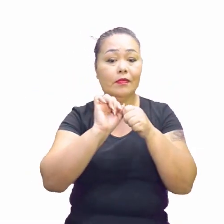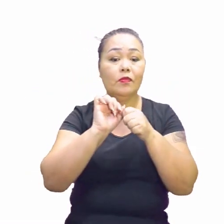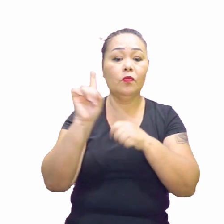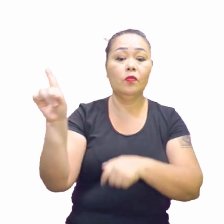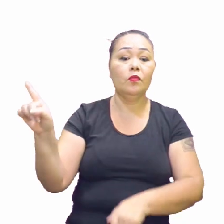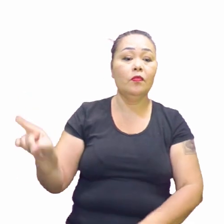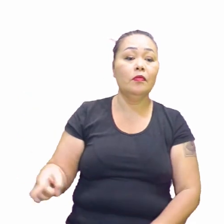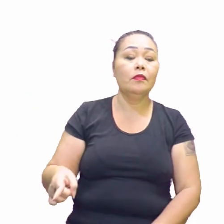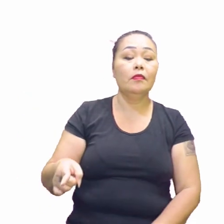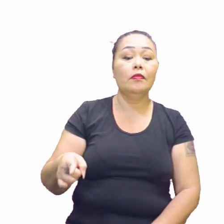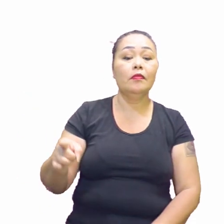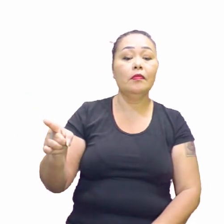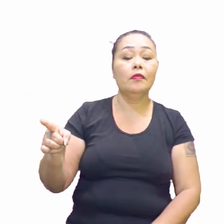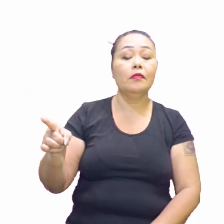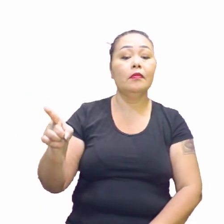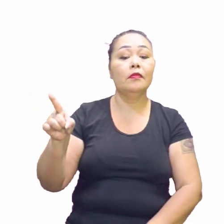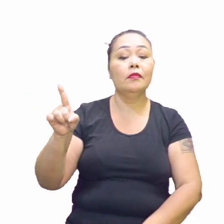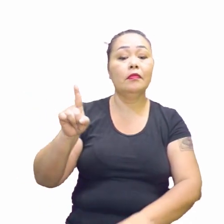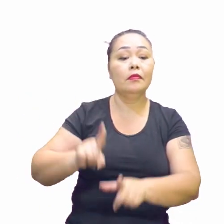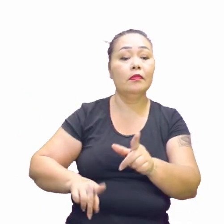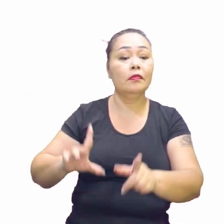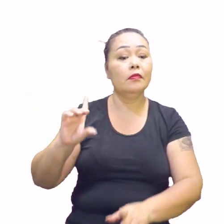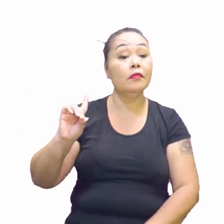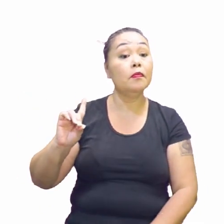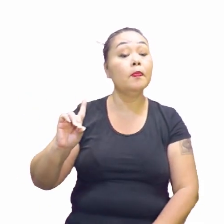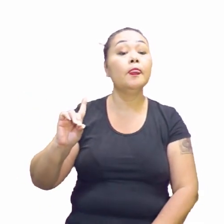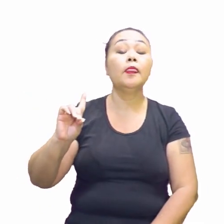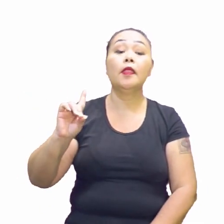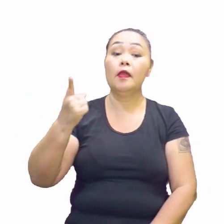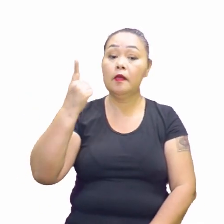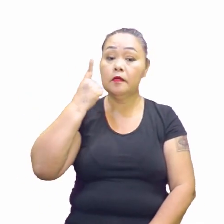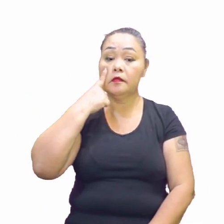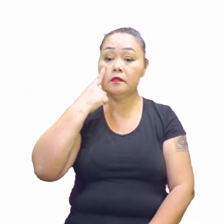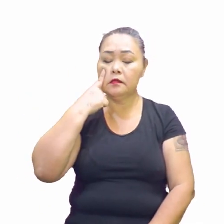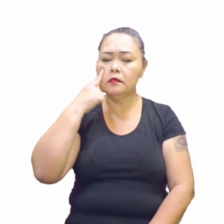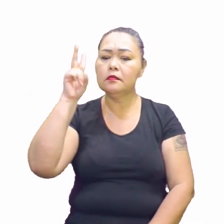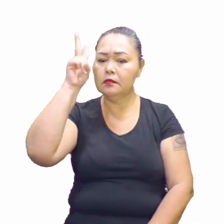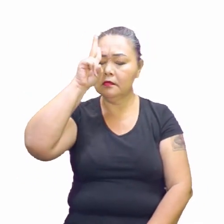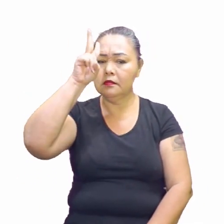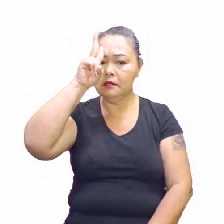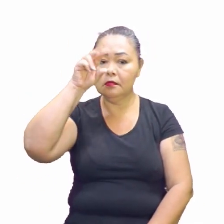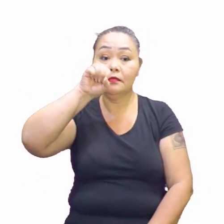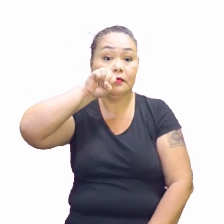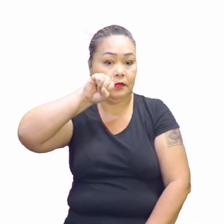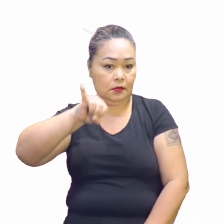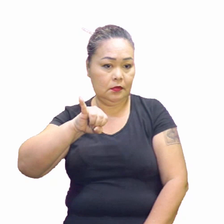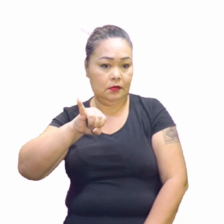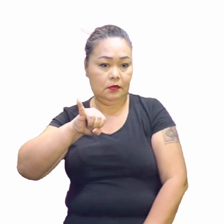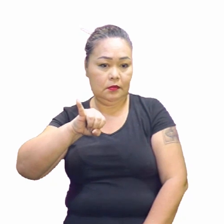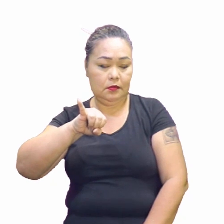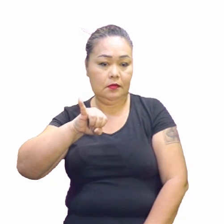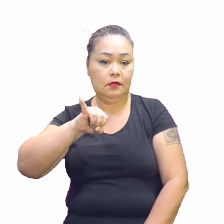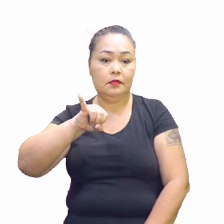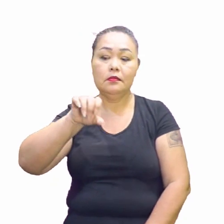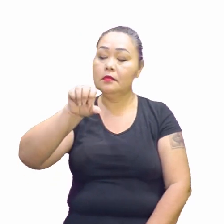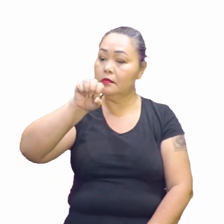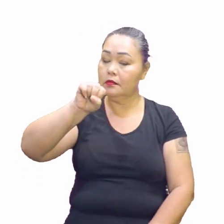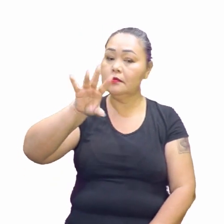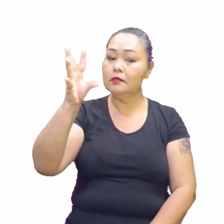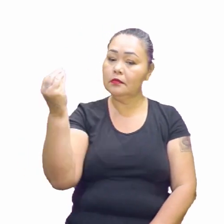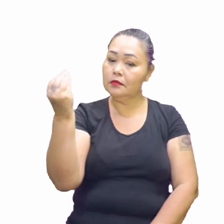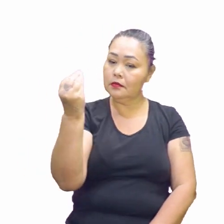qual decisão? Olha só a letra D, Preste atenção. Você lembra do se? Sim,